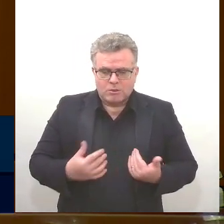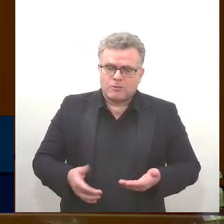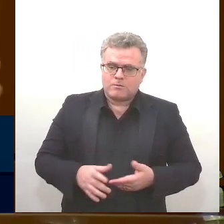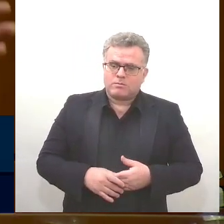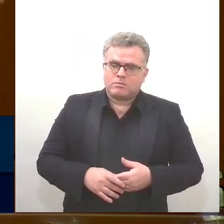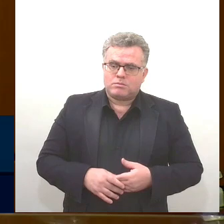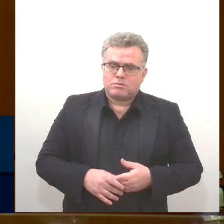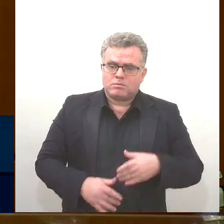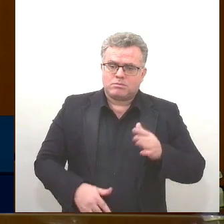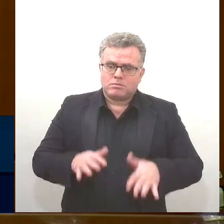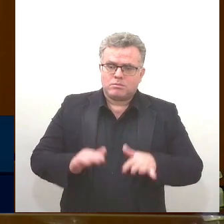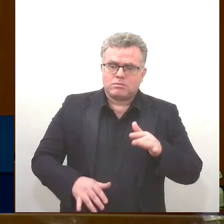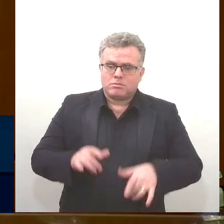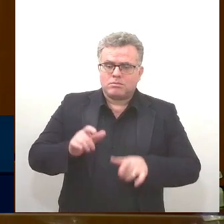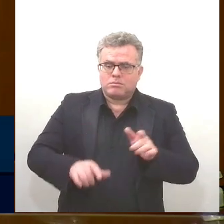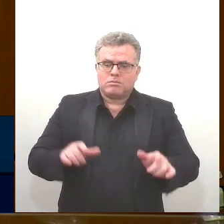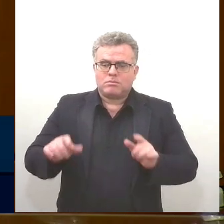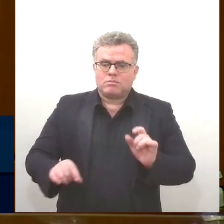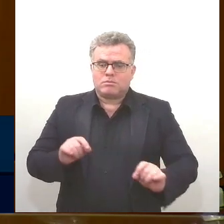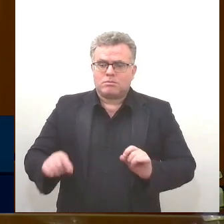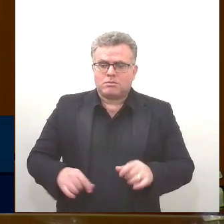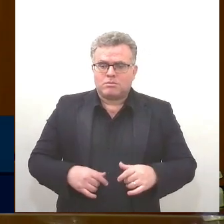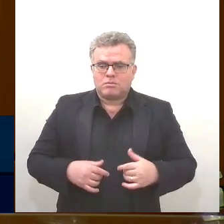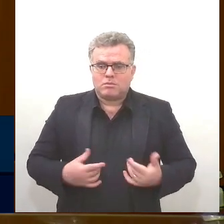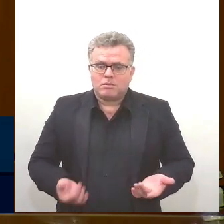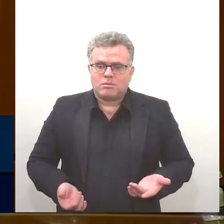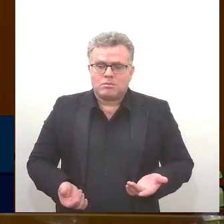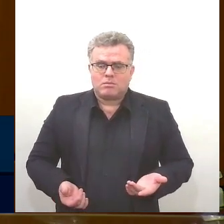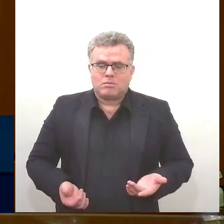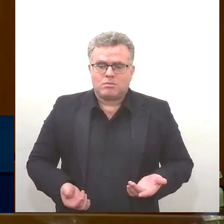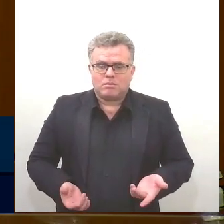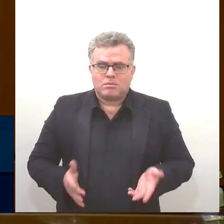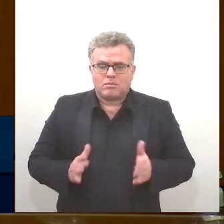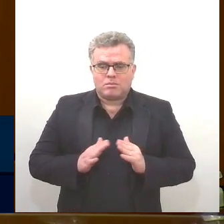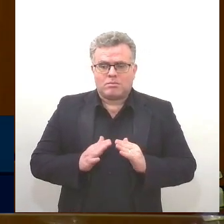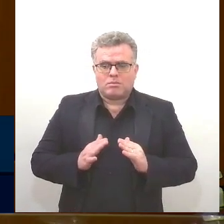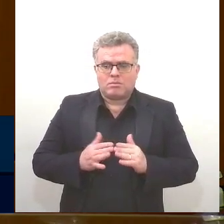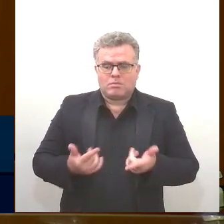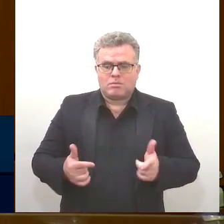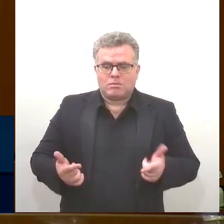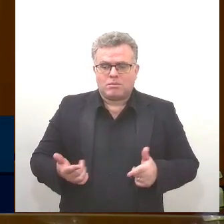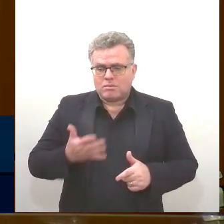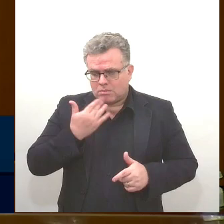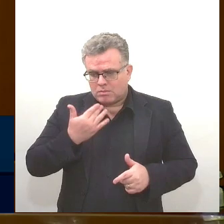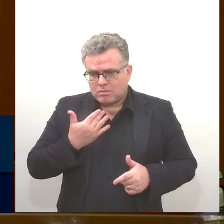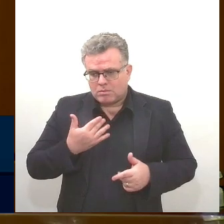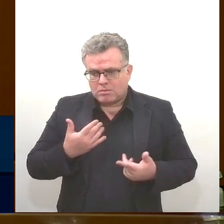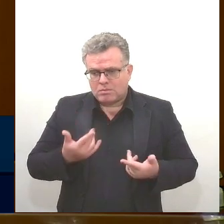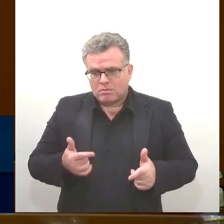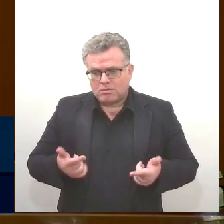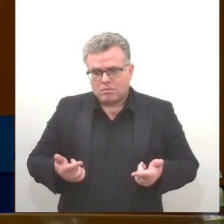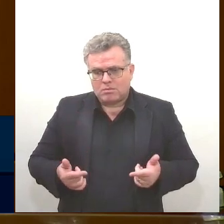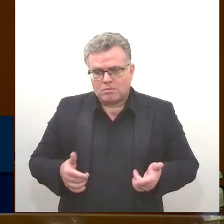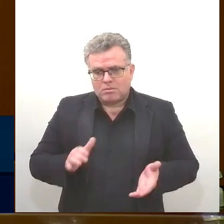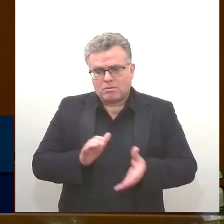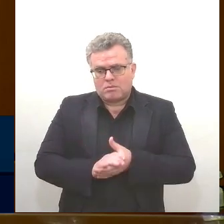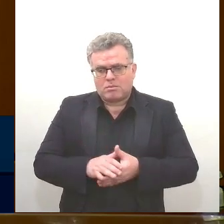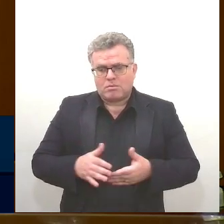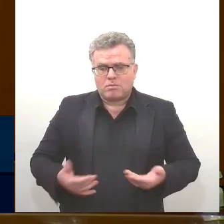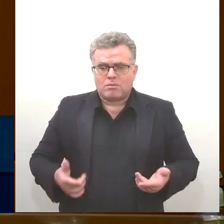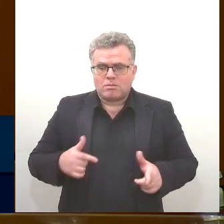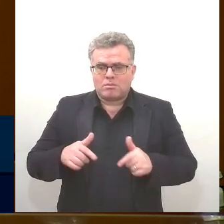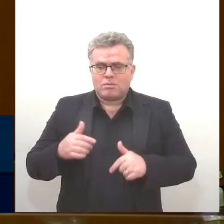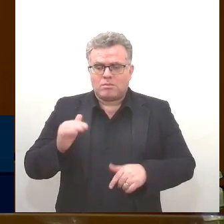pessoa mal tem onde morar mal tem o que comer o marido trabalhando fora podia